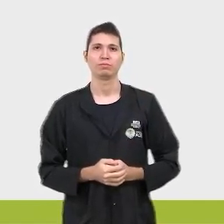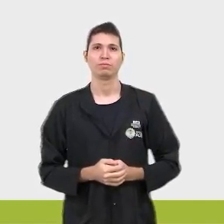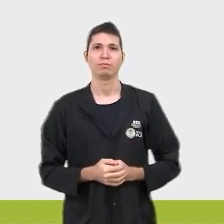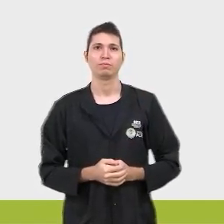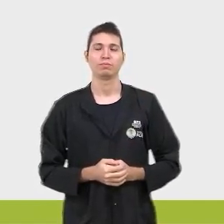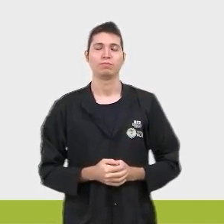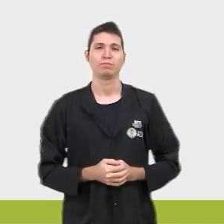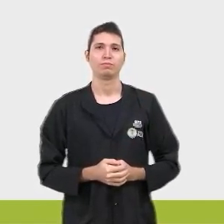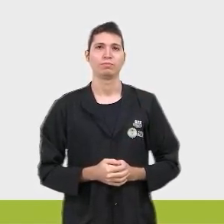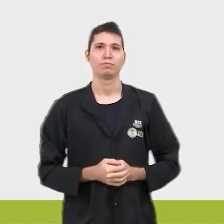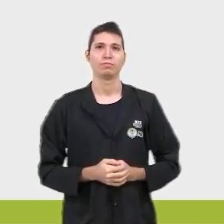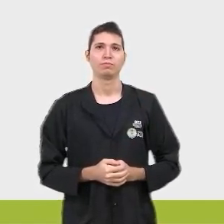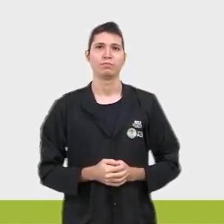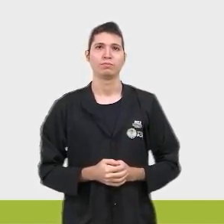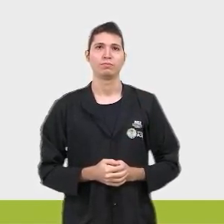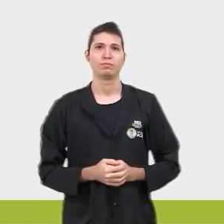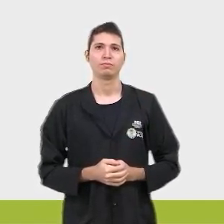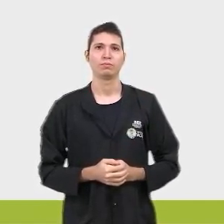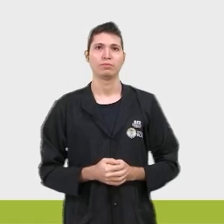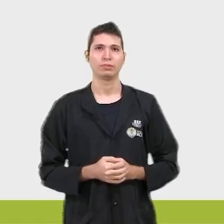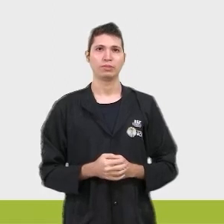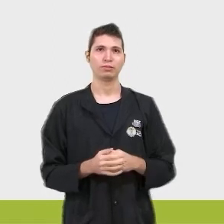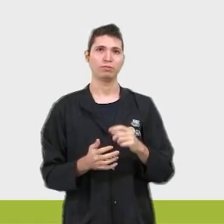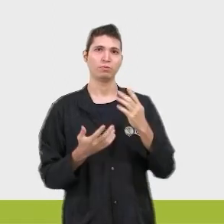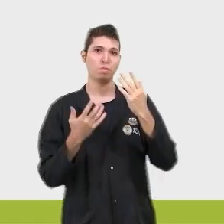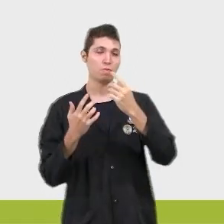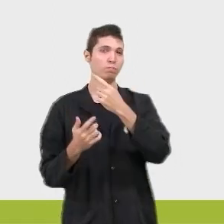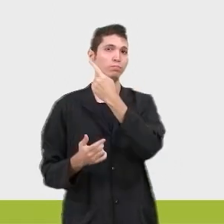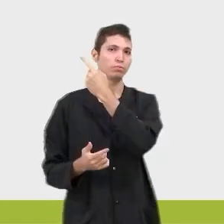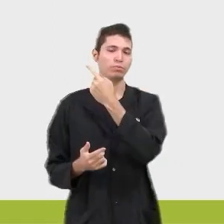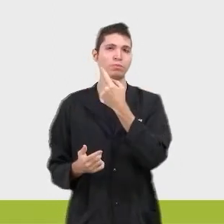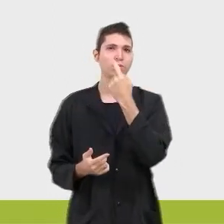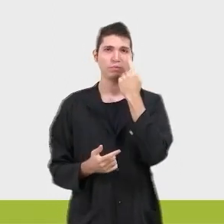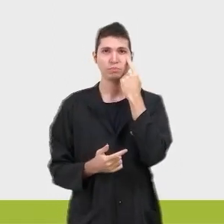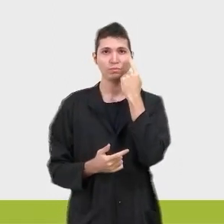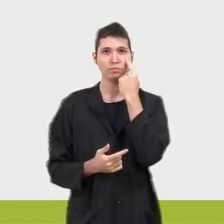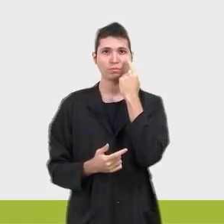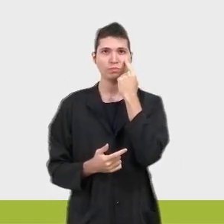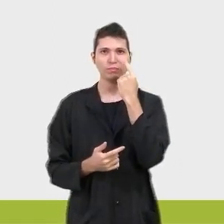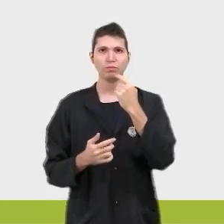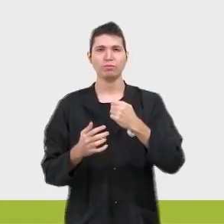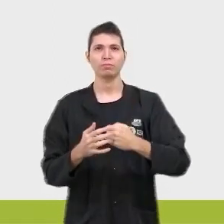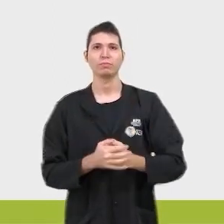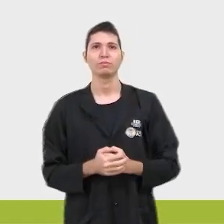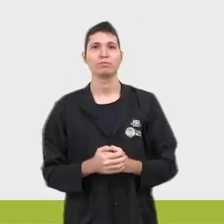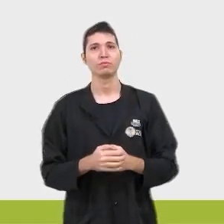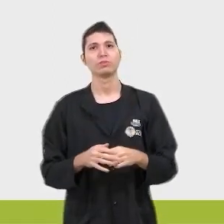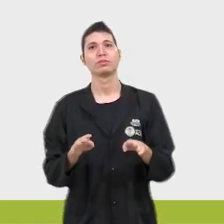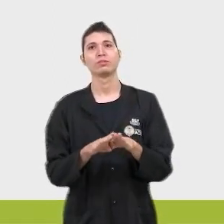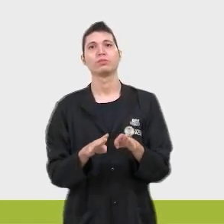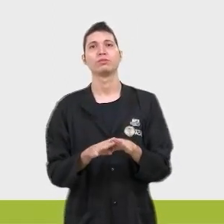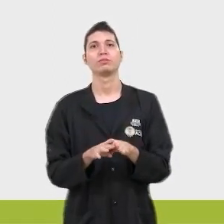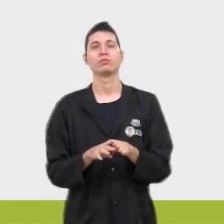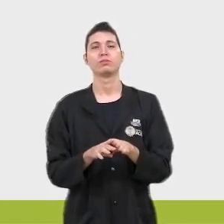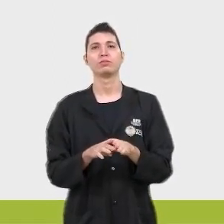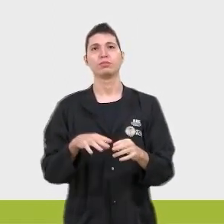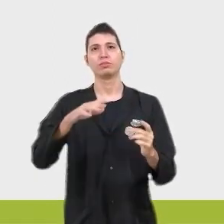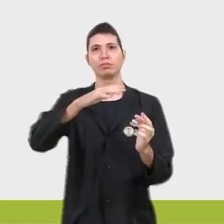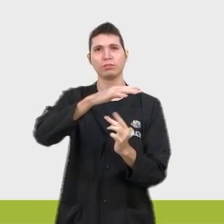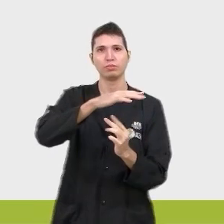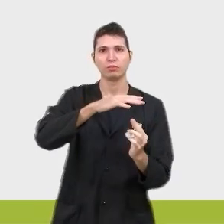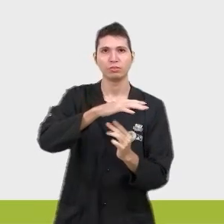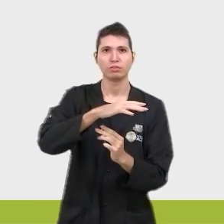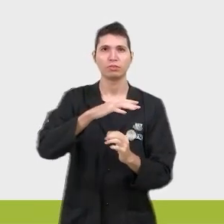também, quer dizer, nesses estados, e pega um pedaço lá de Goiás também. E aqui, o Parque Nacional da Serra da